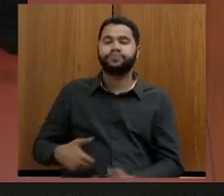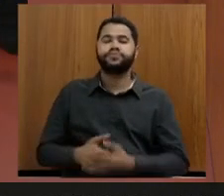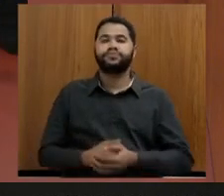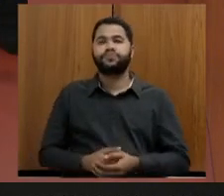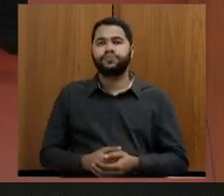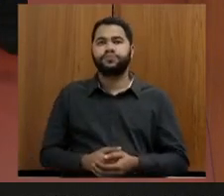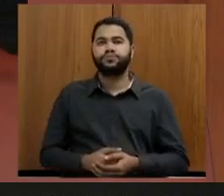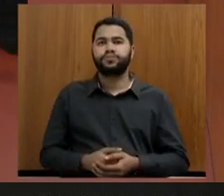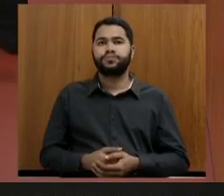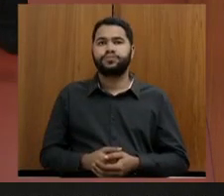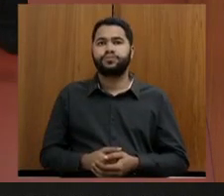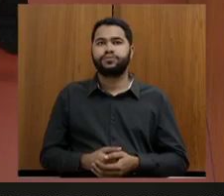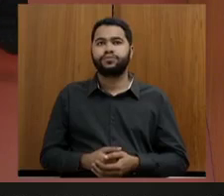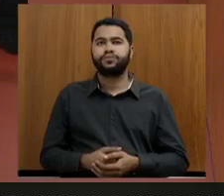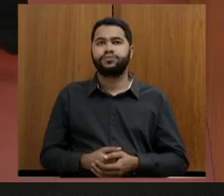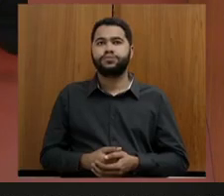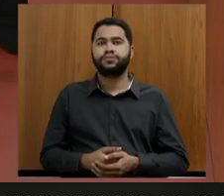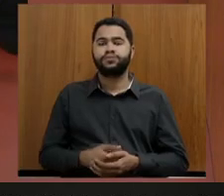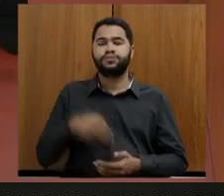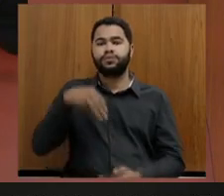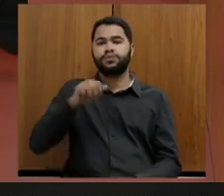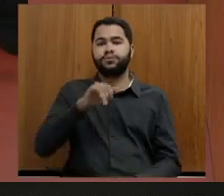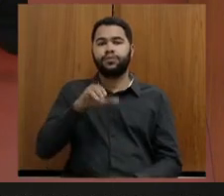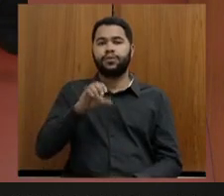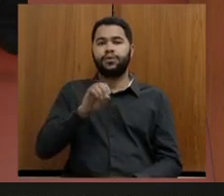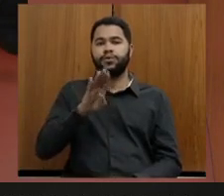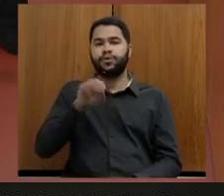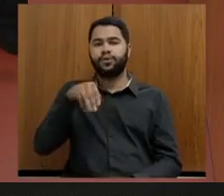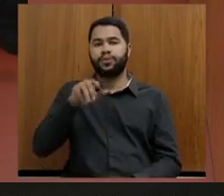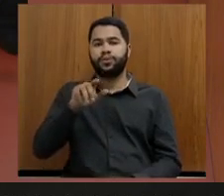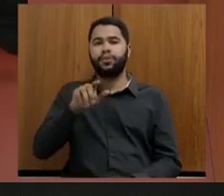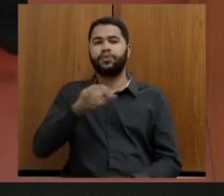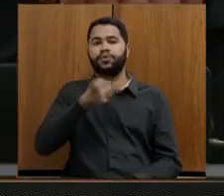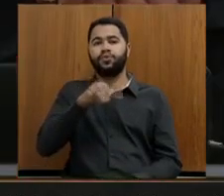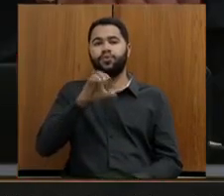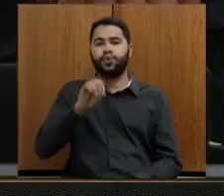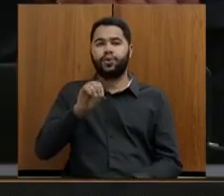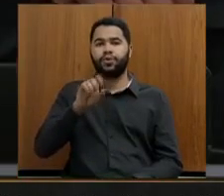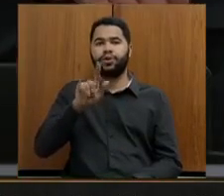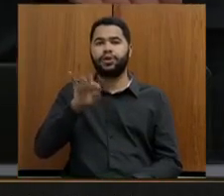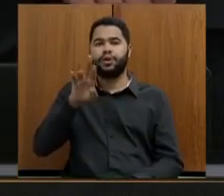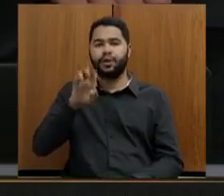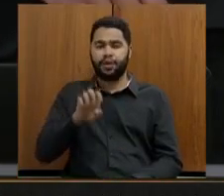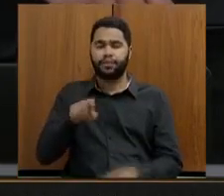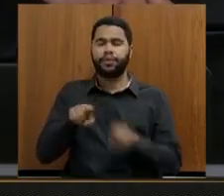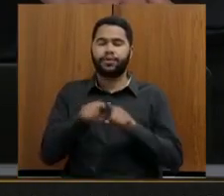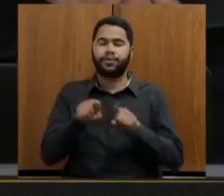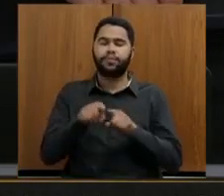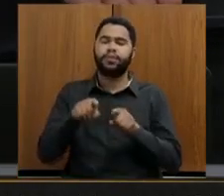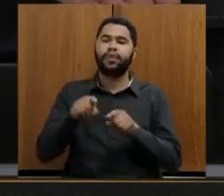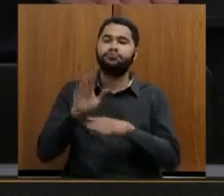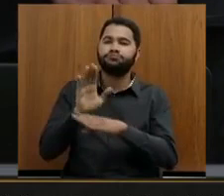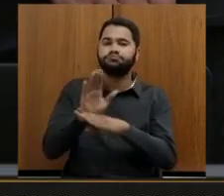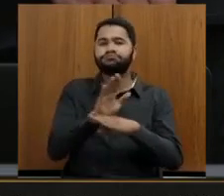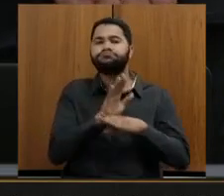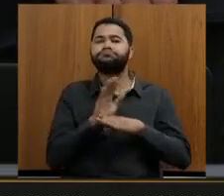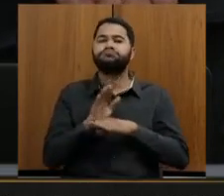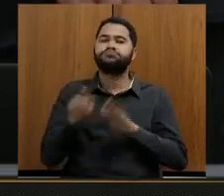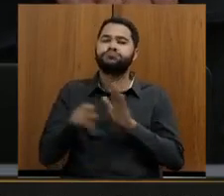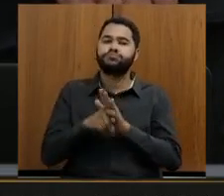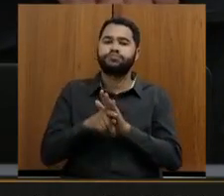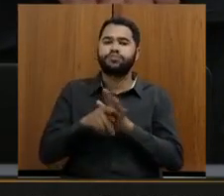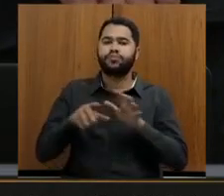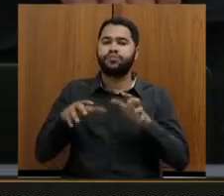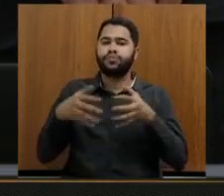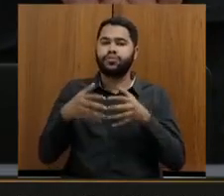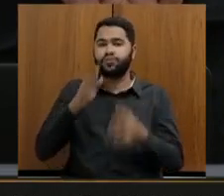e e do Major PM João Guilherme Brito Vieira chefe da assessoria de relações institucionais do